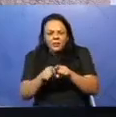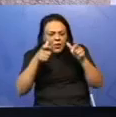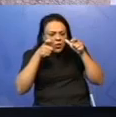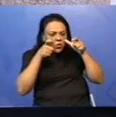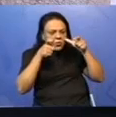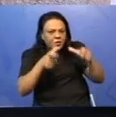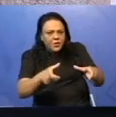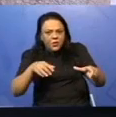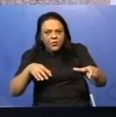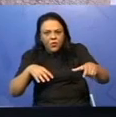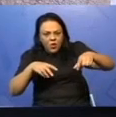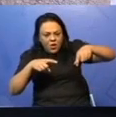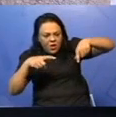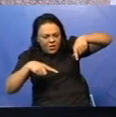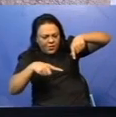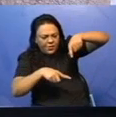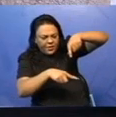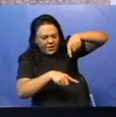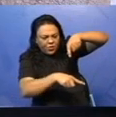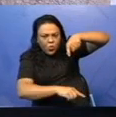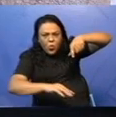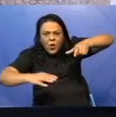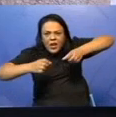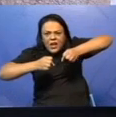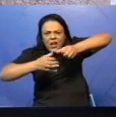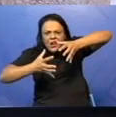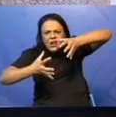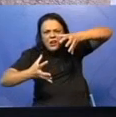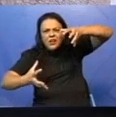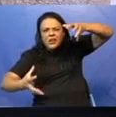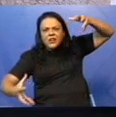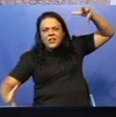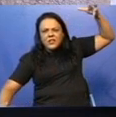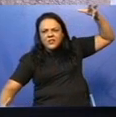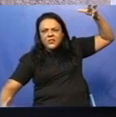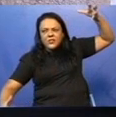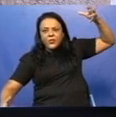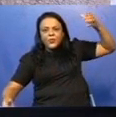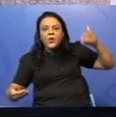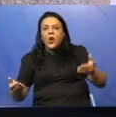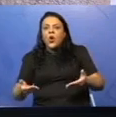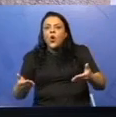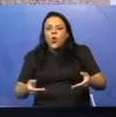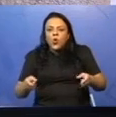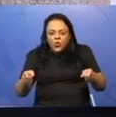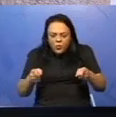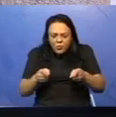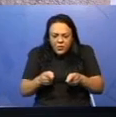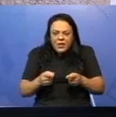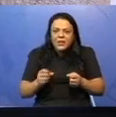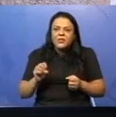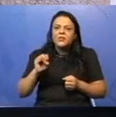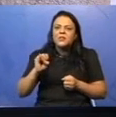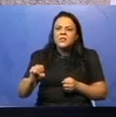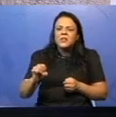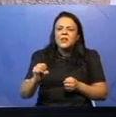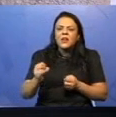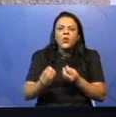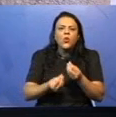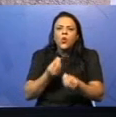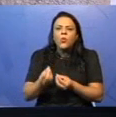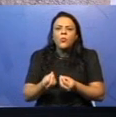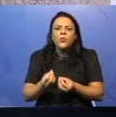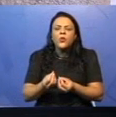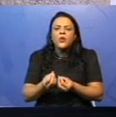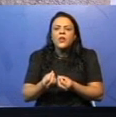os tatus atualmente são pequenos. É a mesma espécie com tamanhos diferentes. Se os seres são fixos, isso é incoerente,